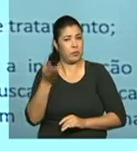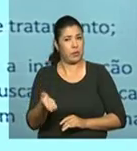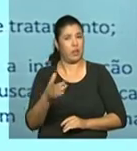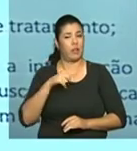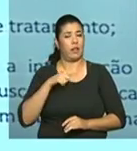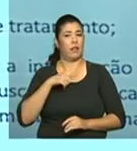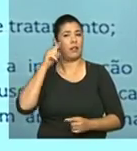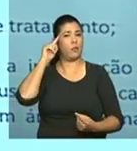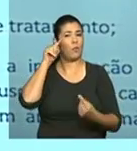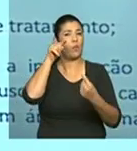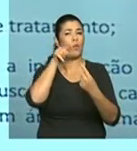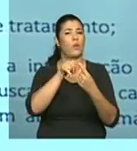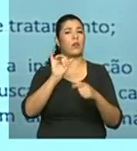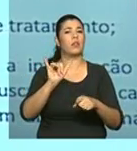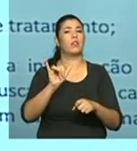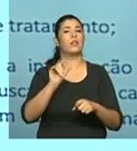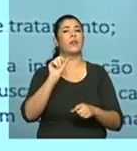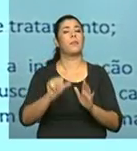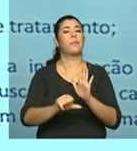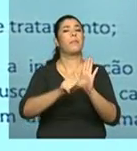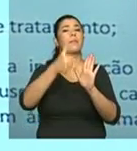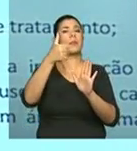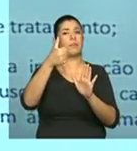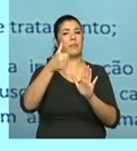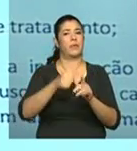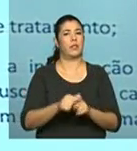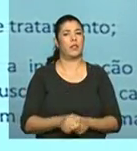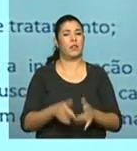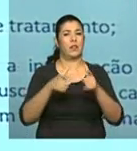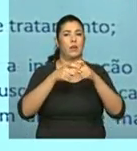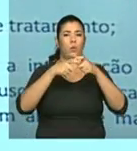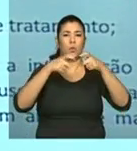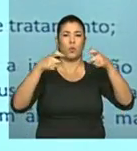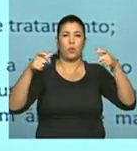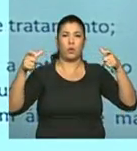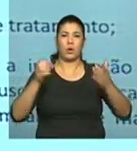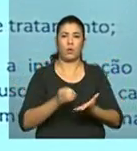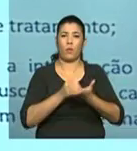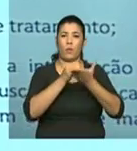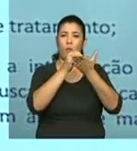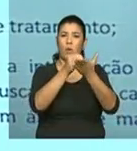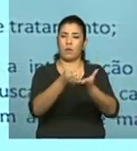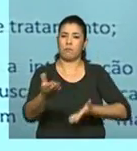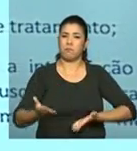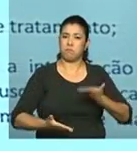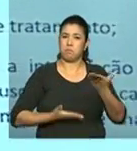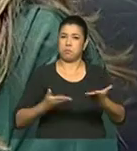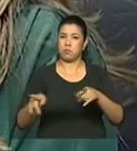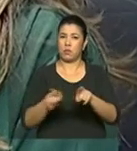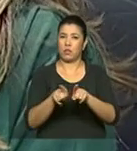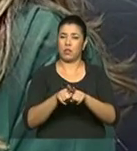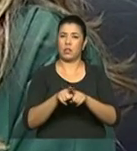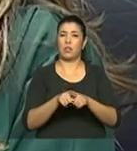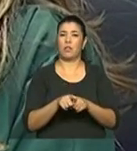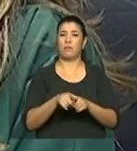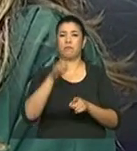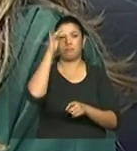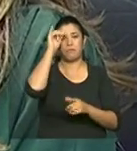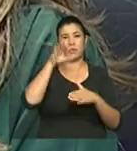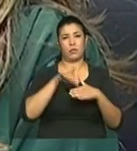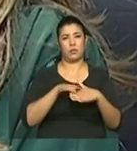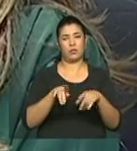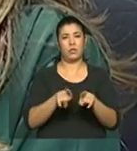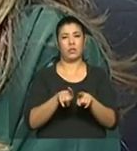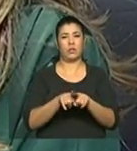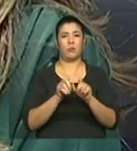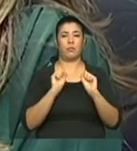sucedida, é a estratégia de, primeiro, de ampliação da oferta de serviços de diagnóstico e tratamento. A estratégia de